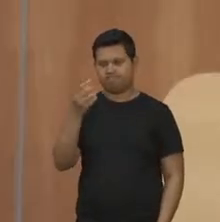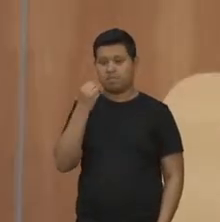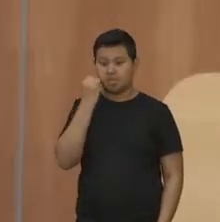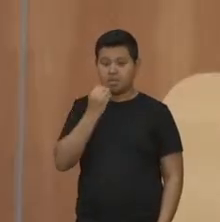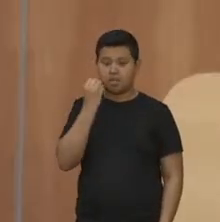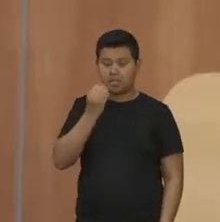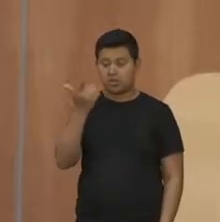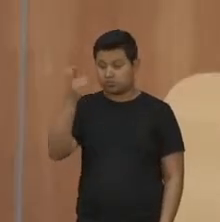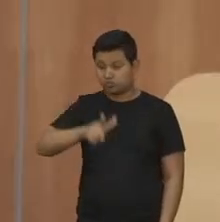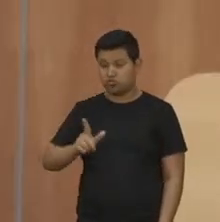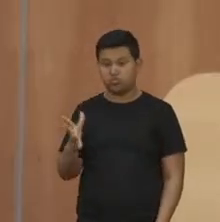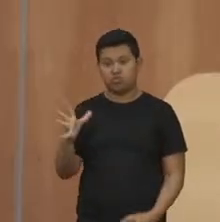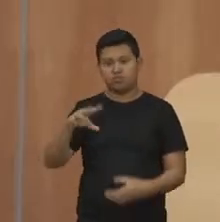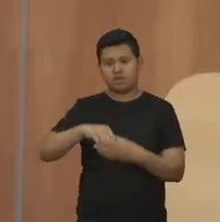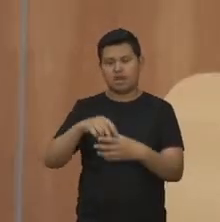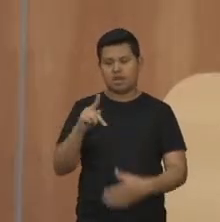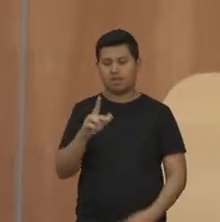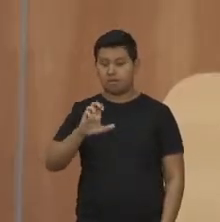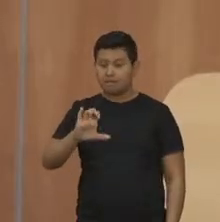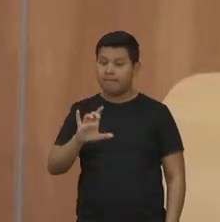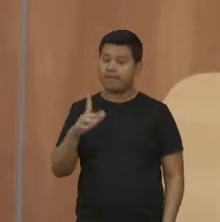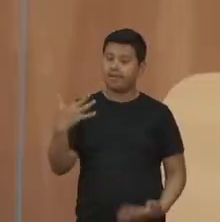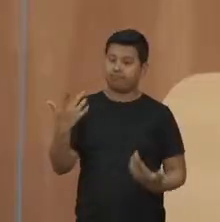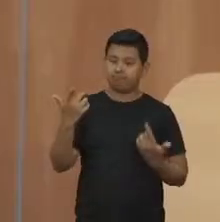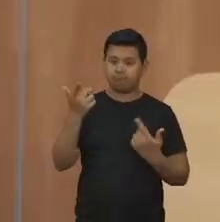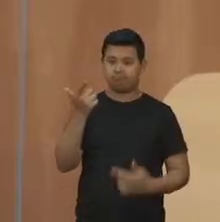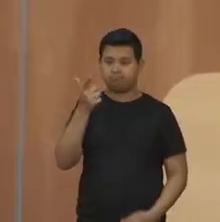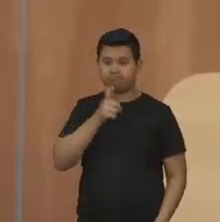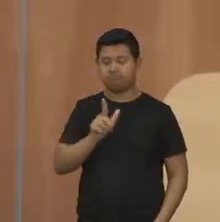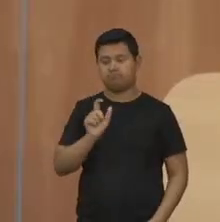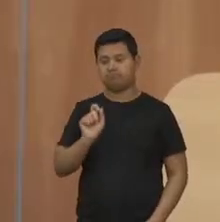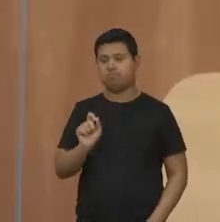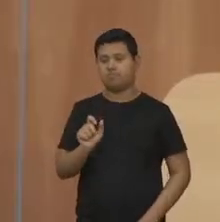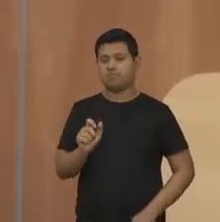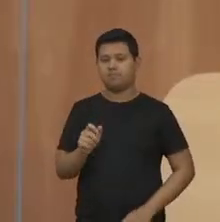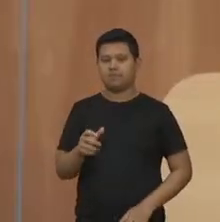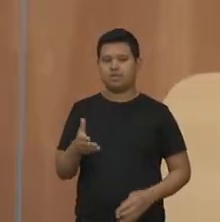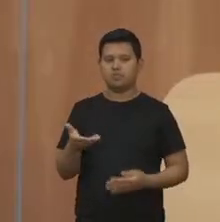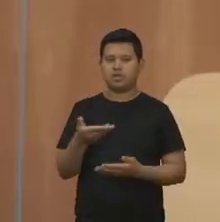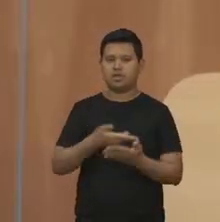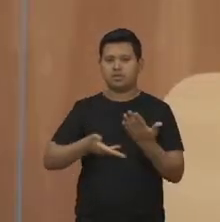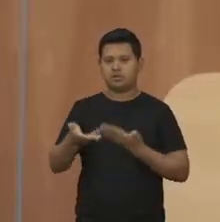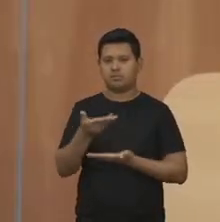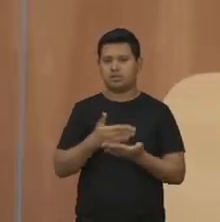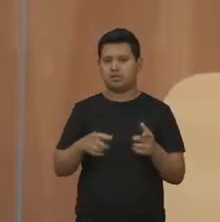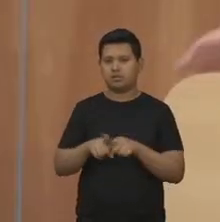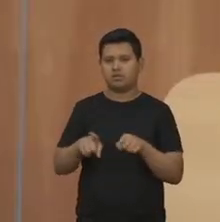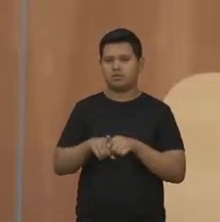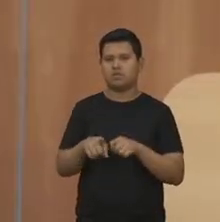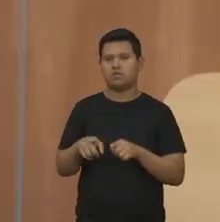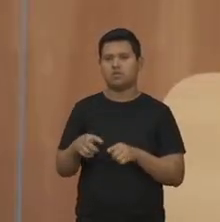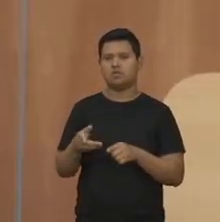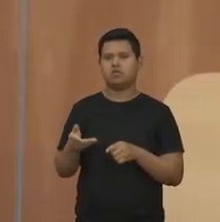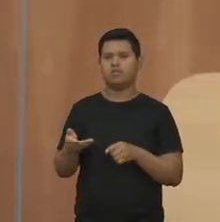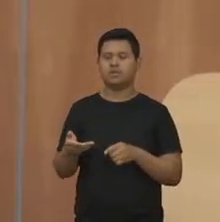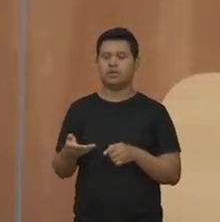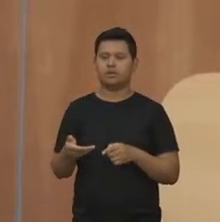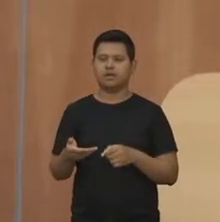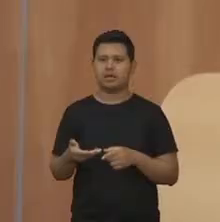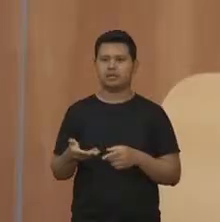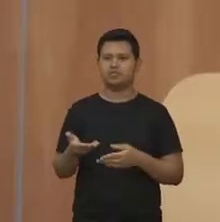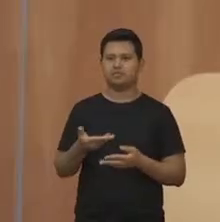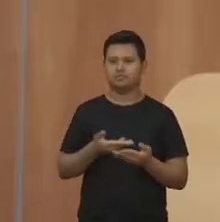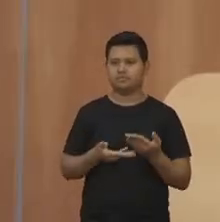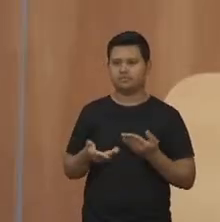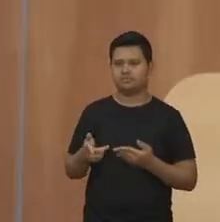PEC aí para tramitar na Câmara ou no Senado, para mudar o texto, como a gente sabia, já que tinham parlamentares que estavam planejando fazer.